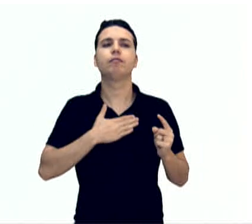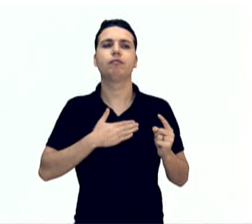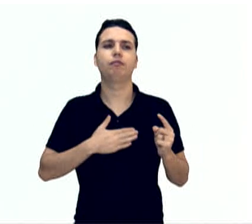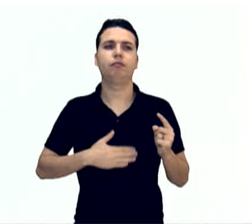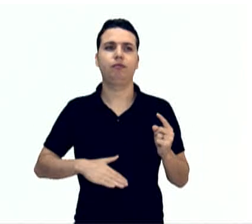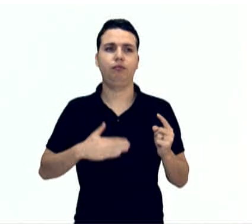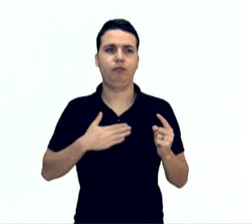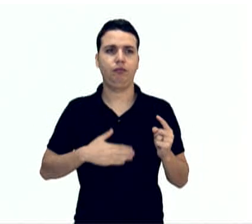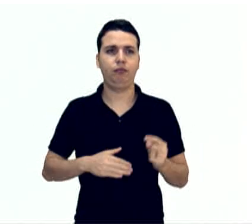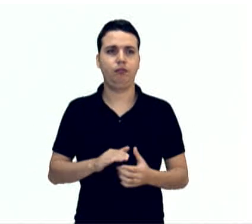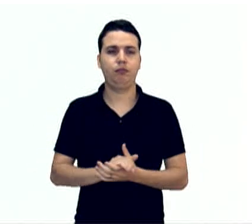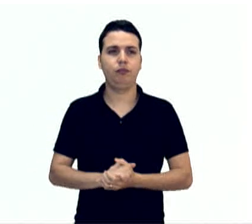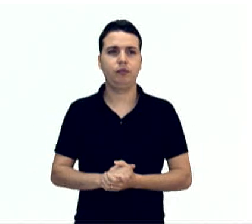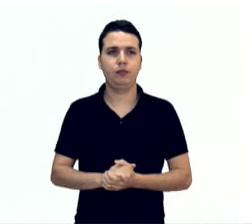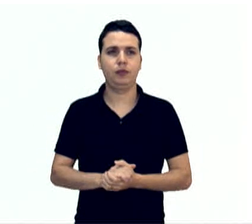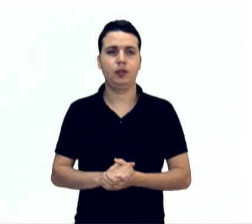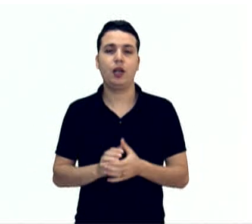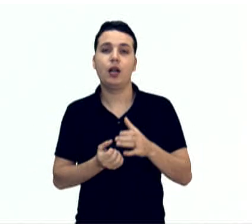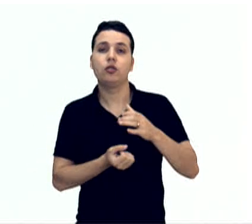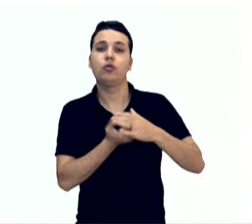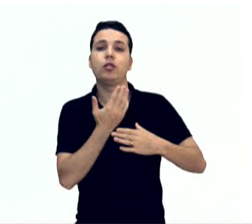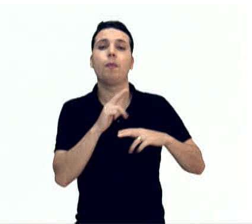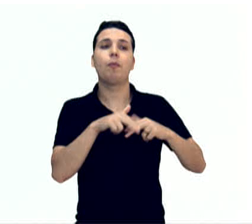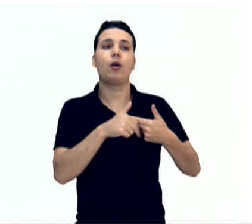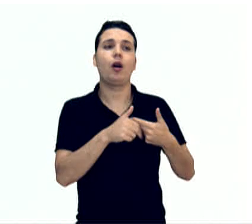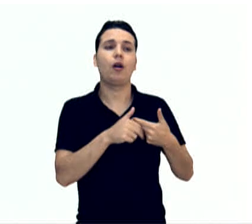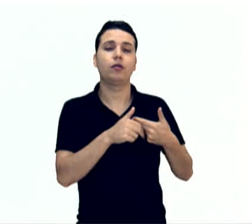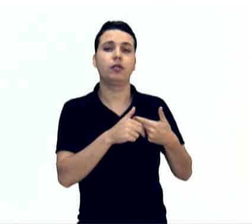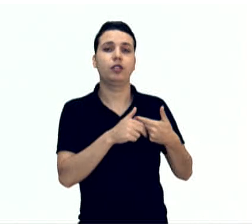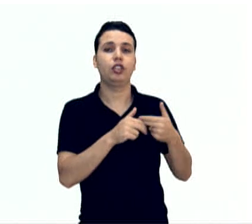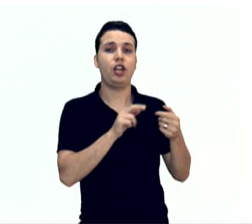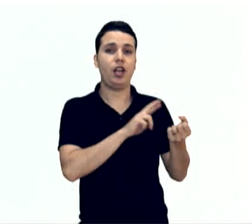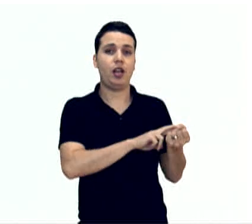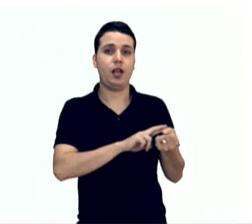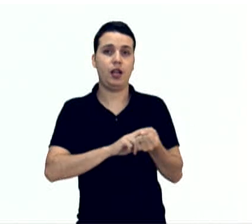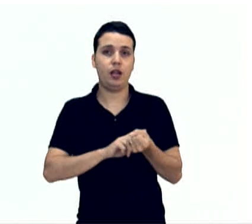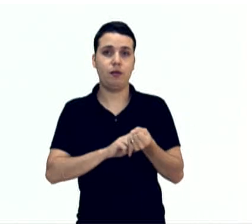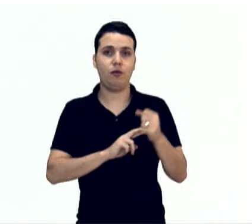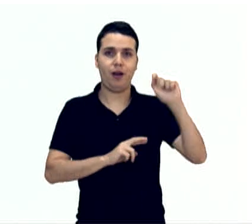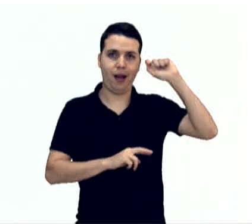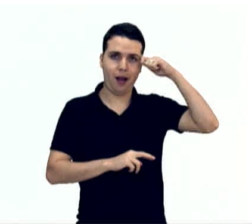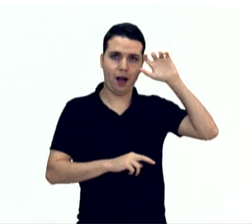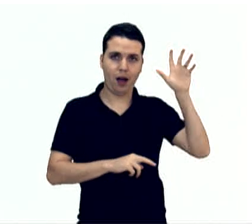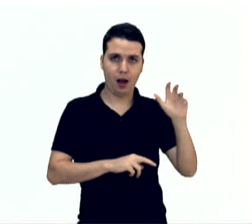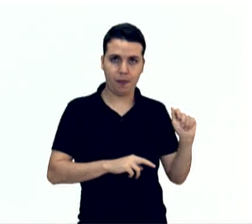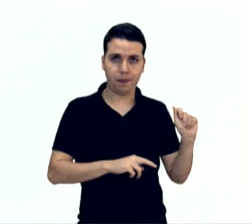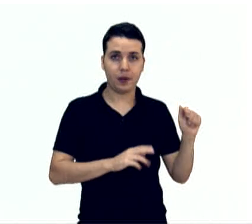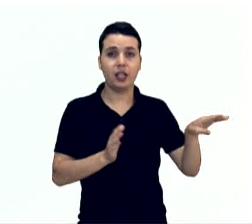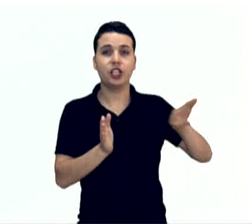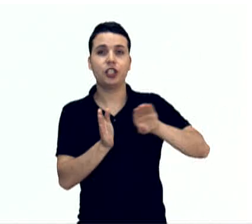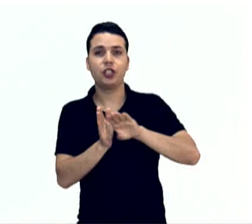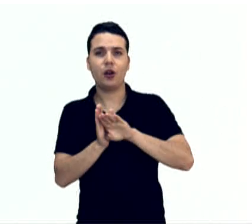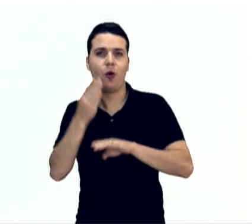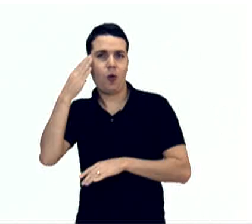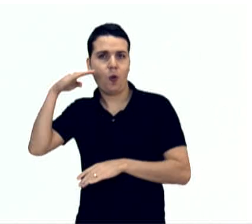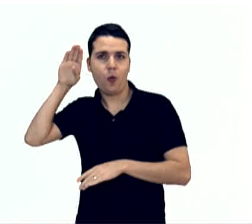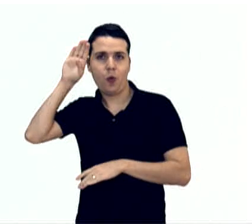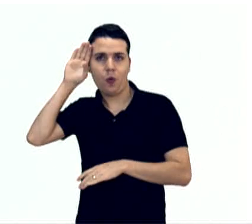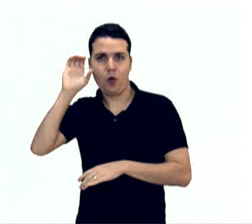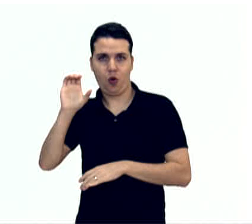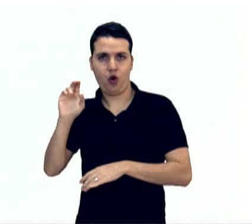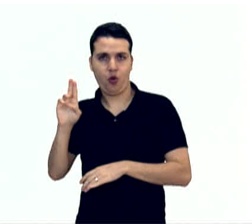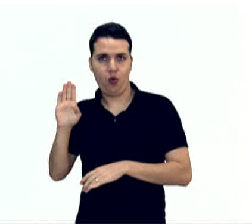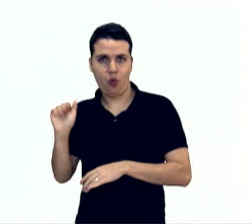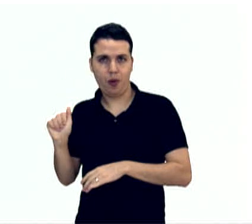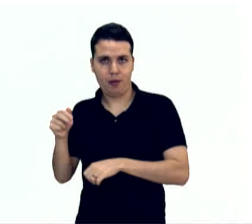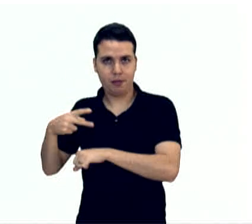tá? Surgiu por meio dos ritmos africanos e chegou a Cuba após a chegada dos espanhóis.